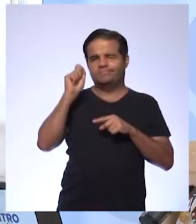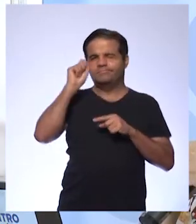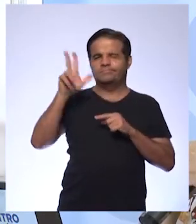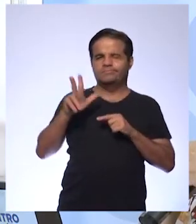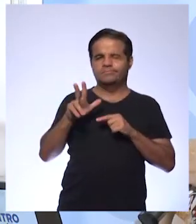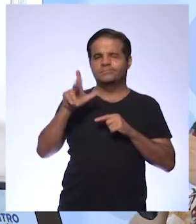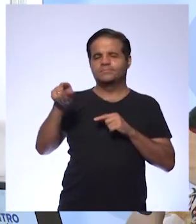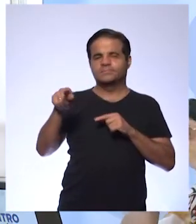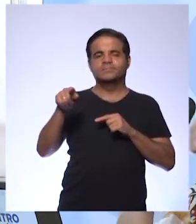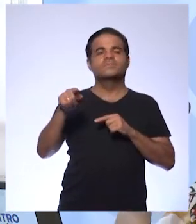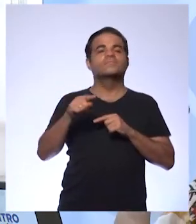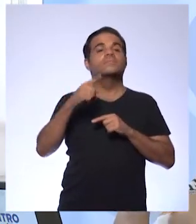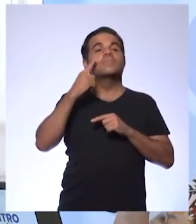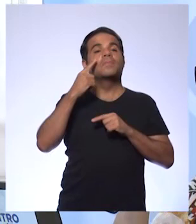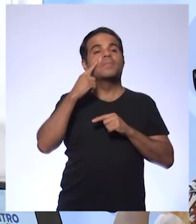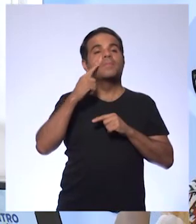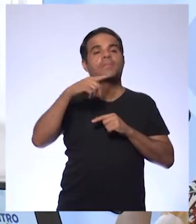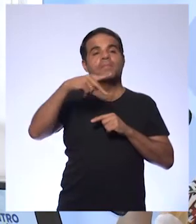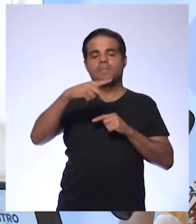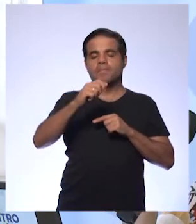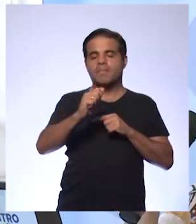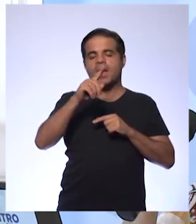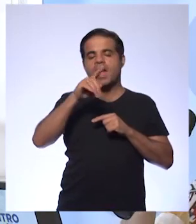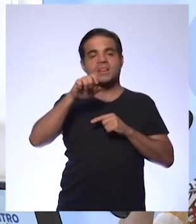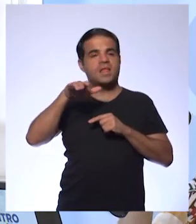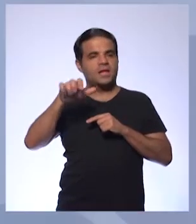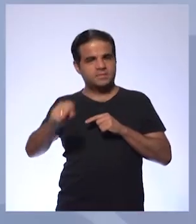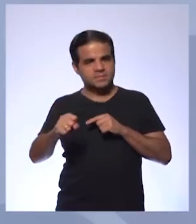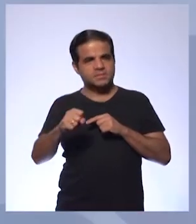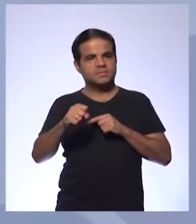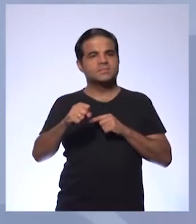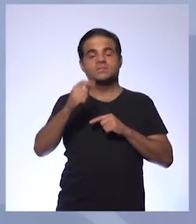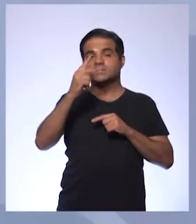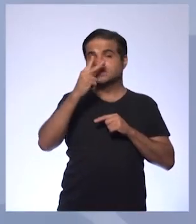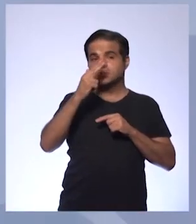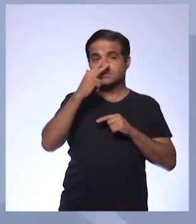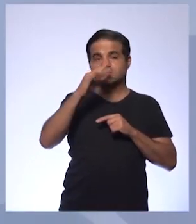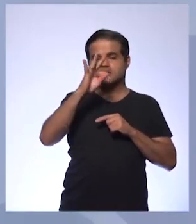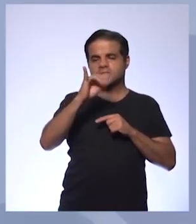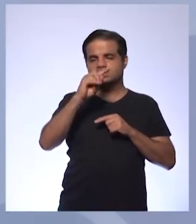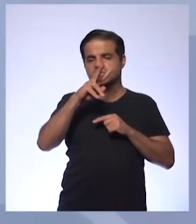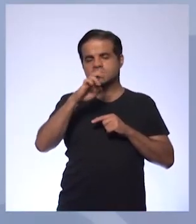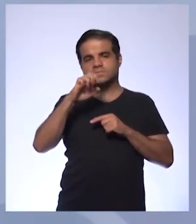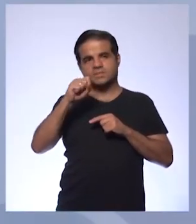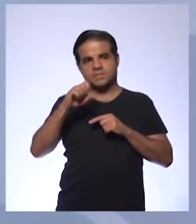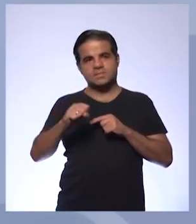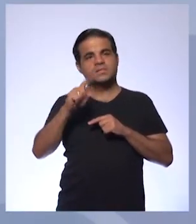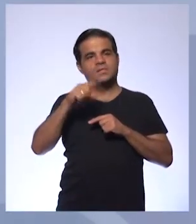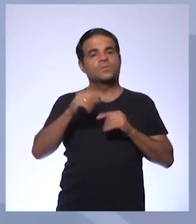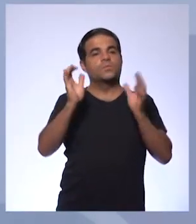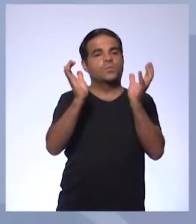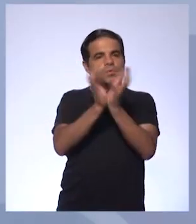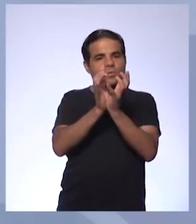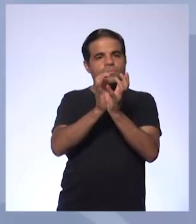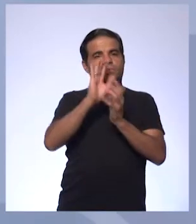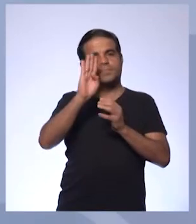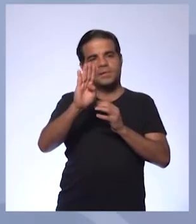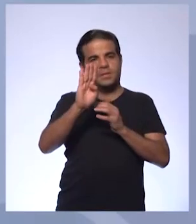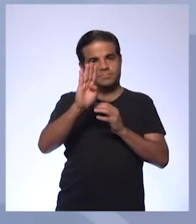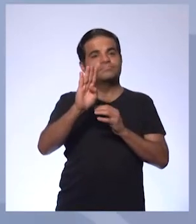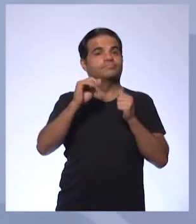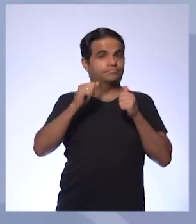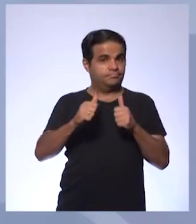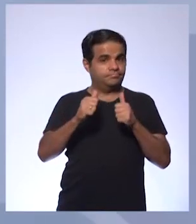esperto, Andréia. Olha só, padeces rima com tivesses e preces, que é o grupo B. Então, eu venho